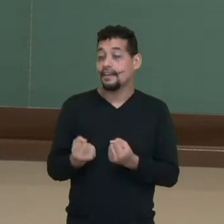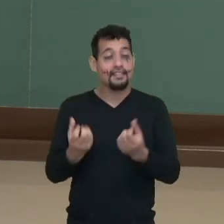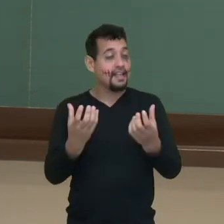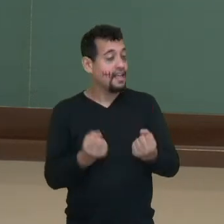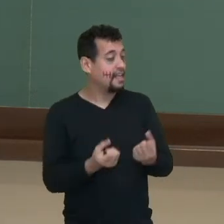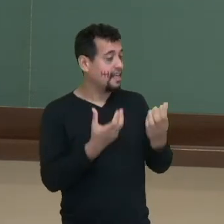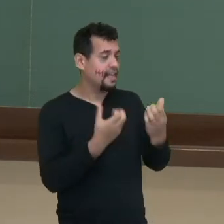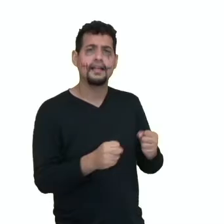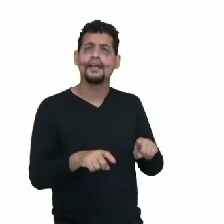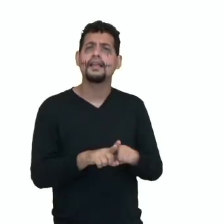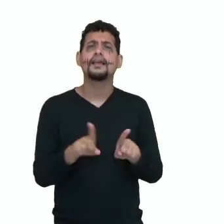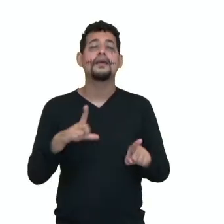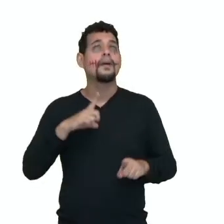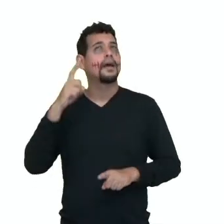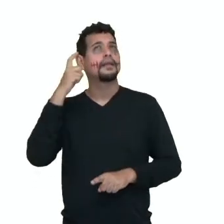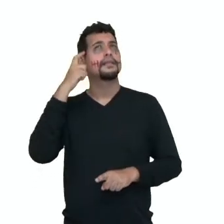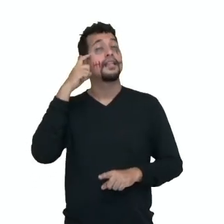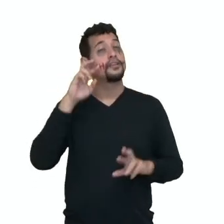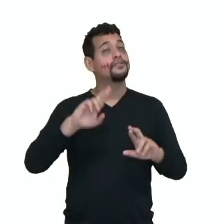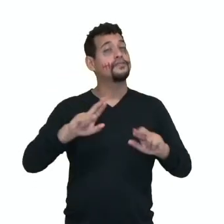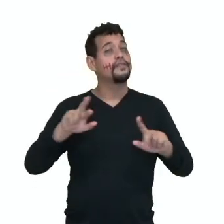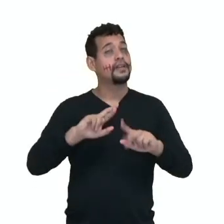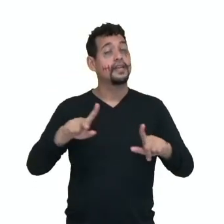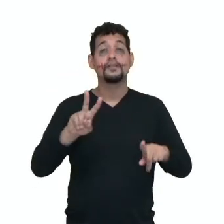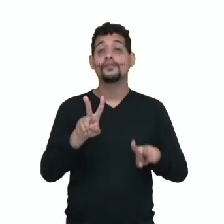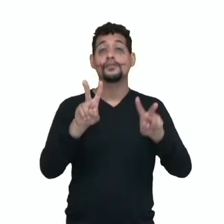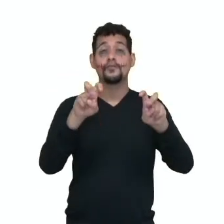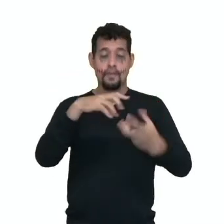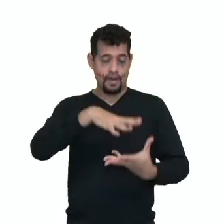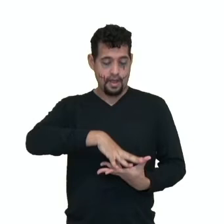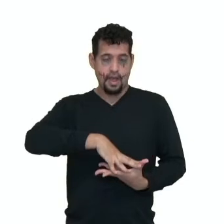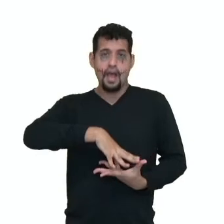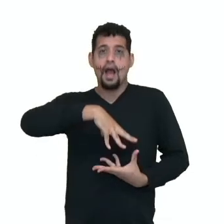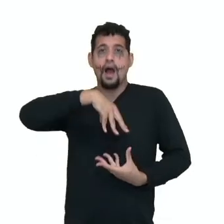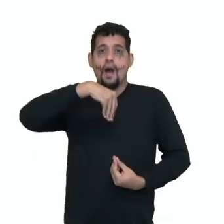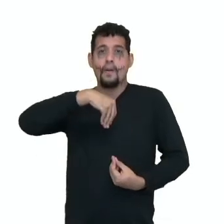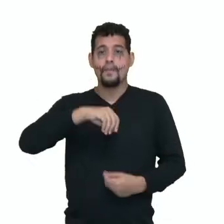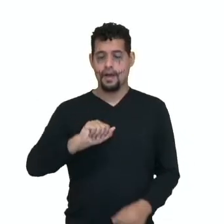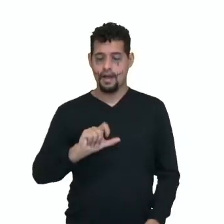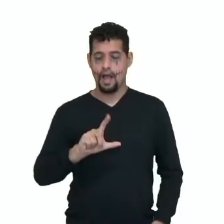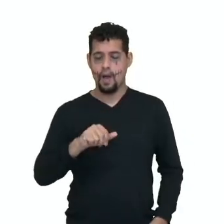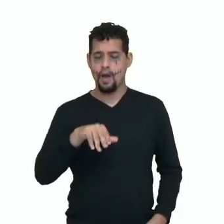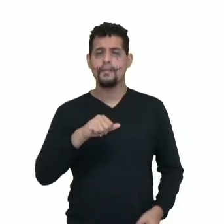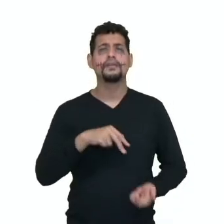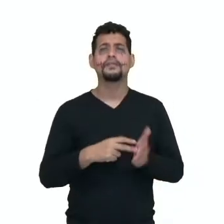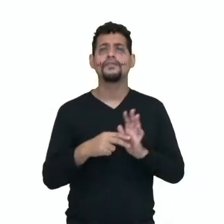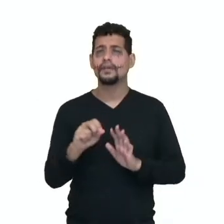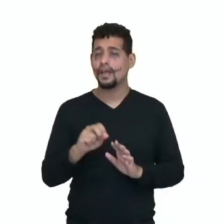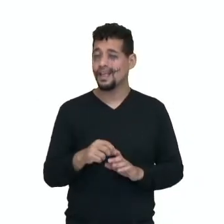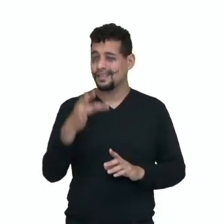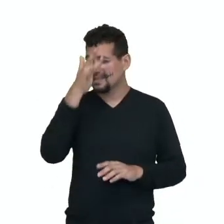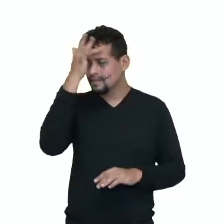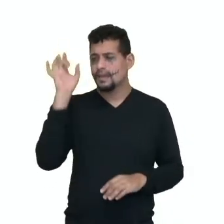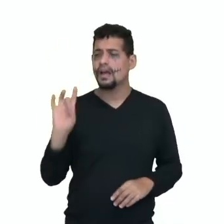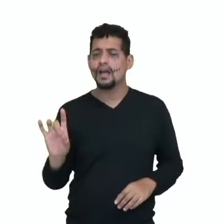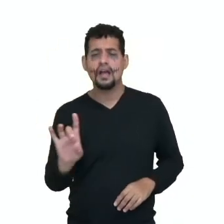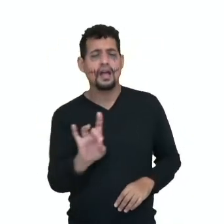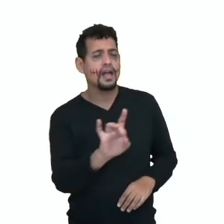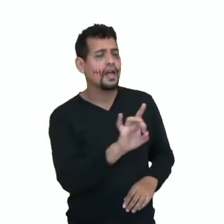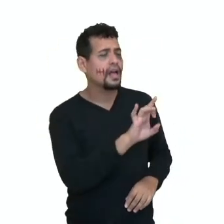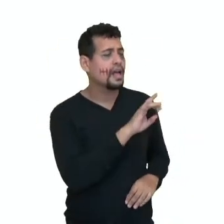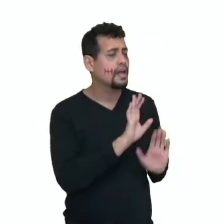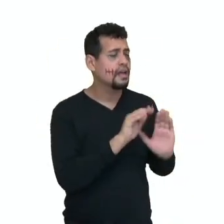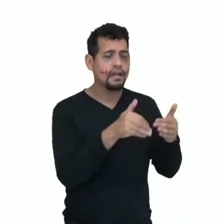Eles tinham uma concepção única de alma, algo que los impedia de entender que os nativos atribuíam a cada indivíduo várias